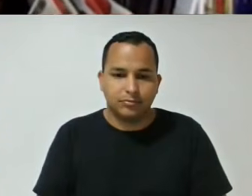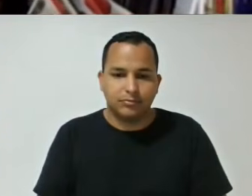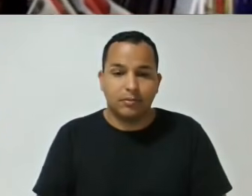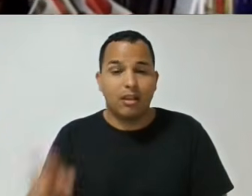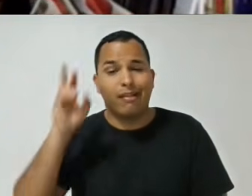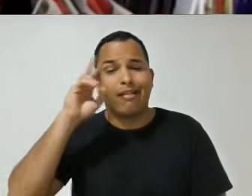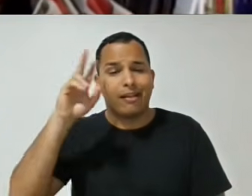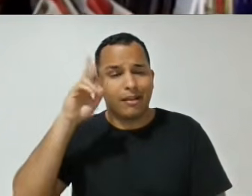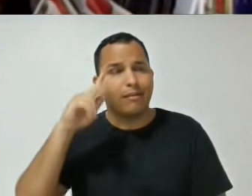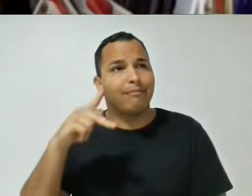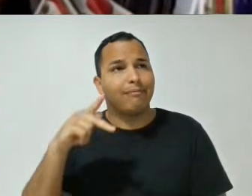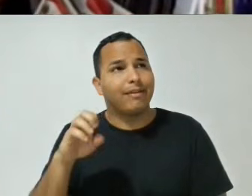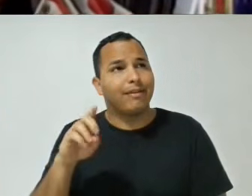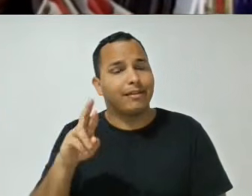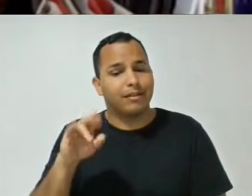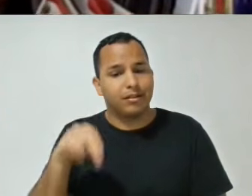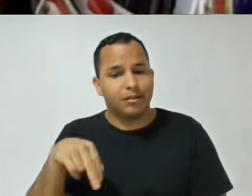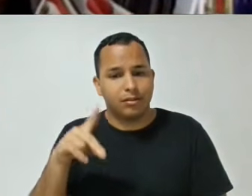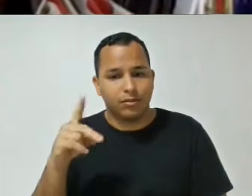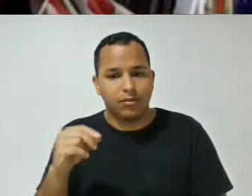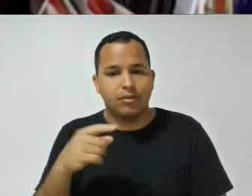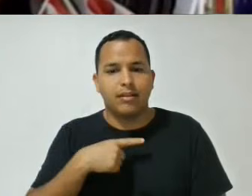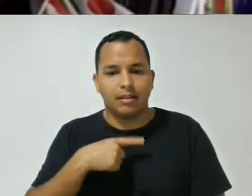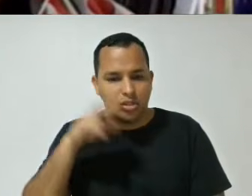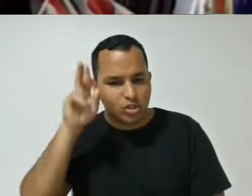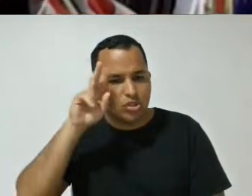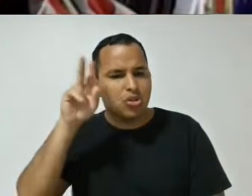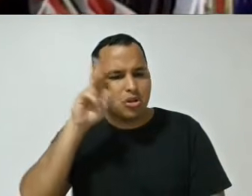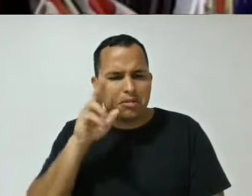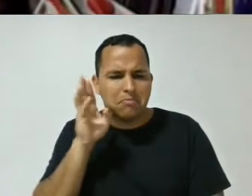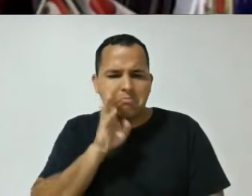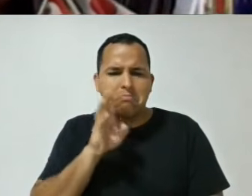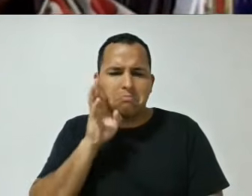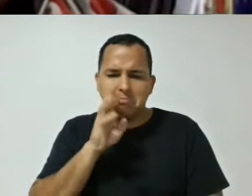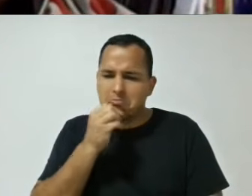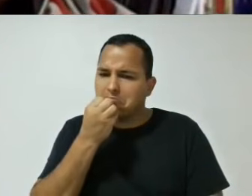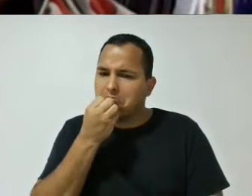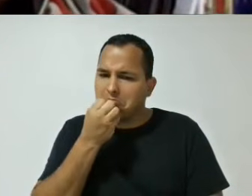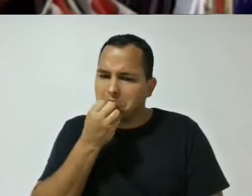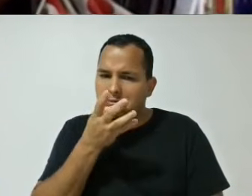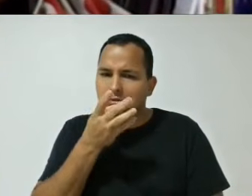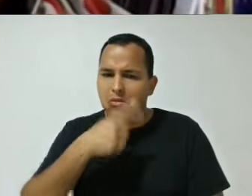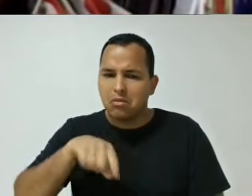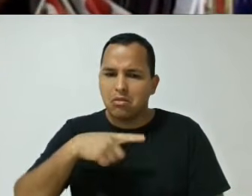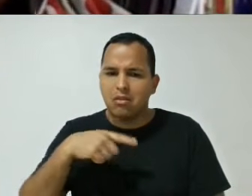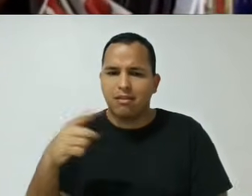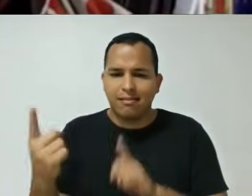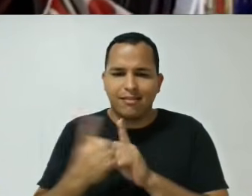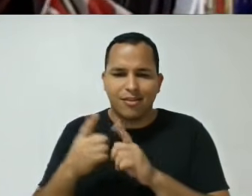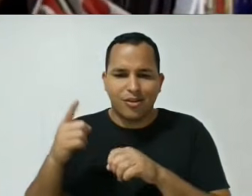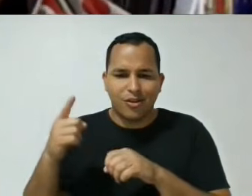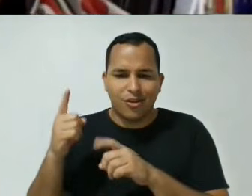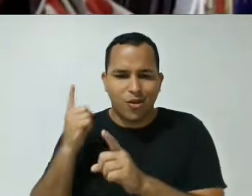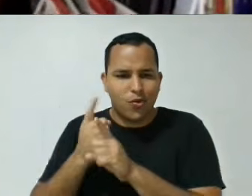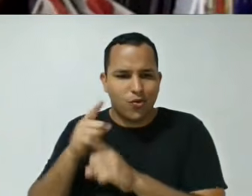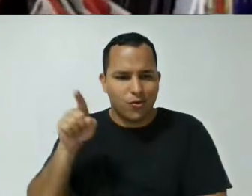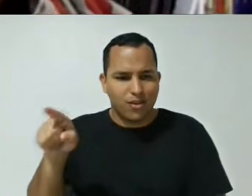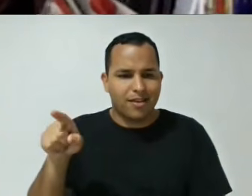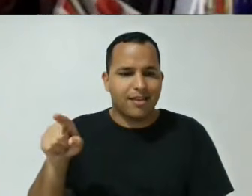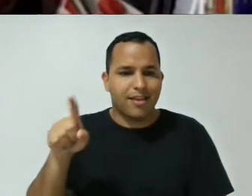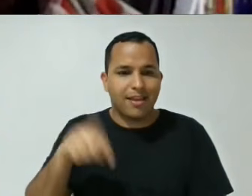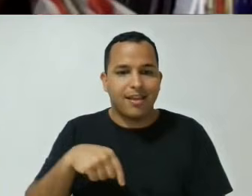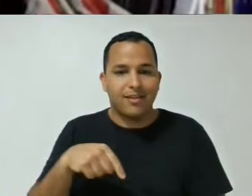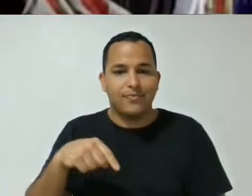Pedrinho, inclusive, tem uma história muito bacana que a gente. Até nós fizemos um encontro com eles, porque é o Circo Mulambo, a